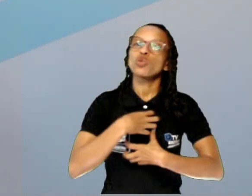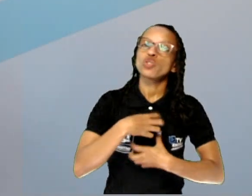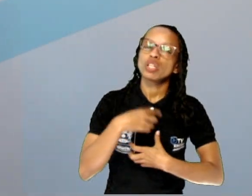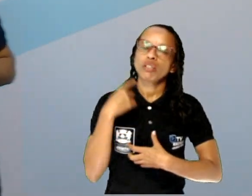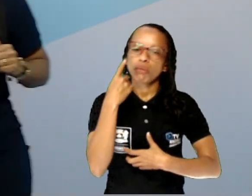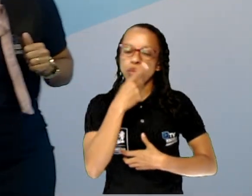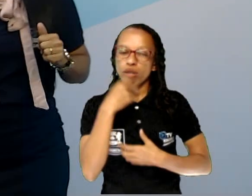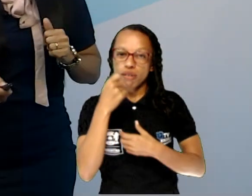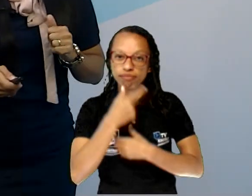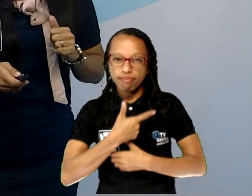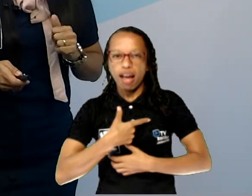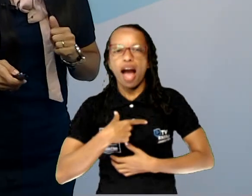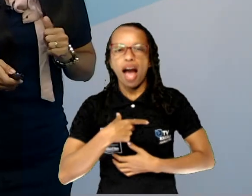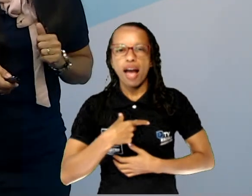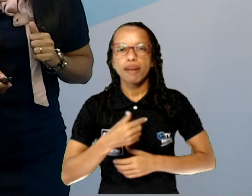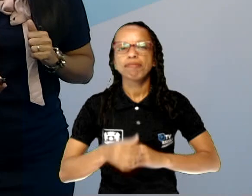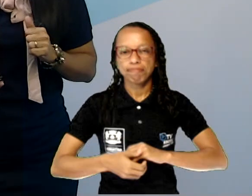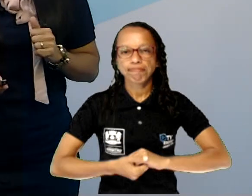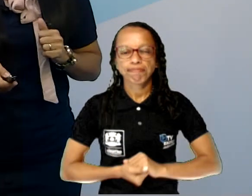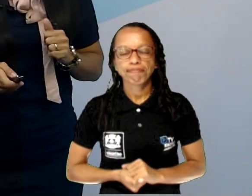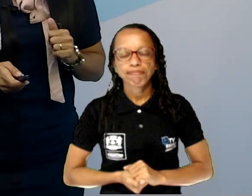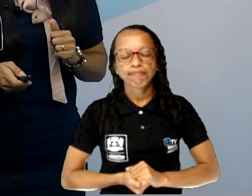Armazém.